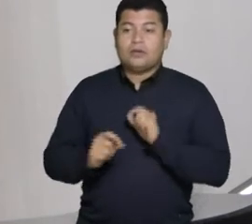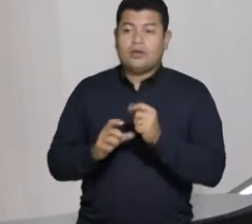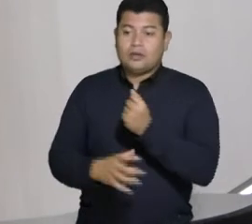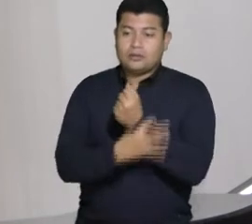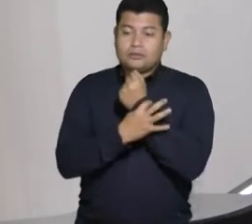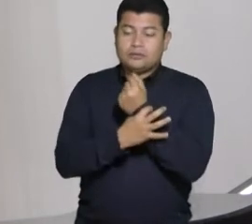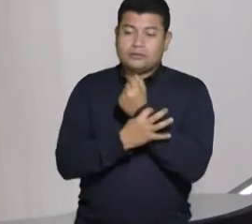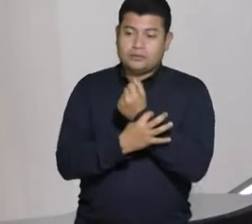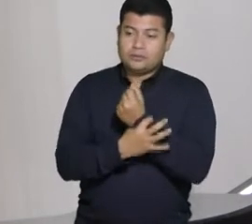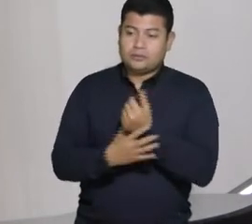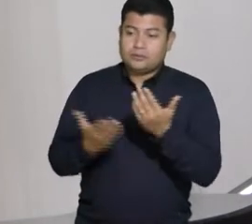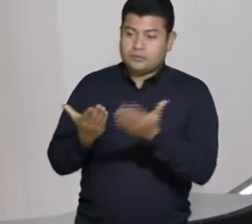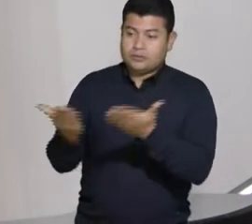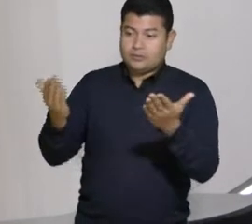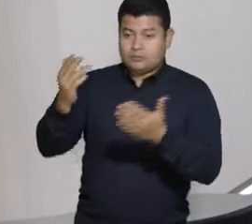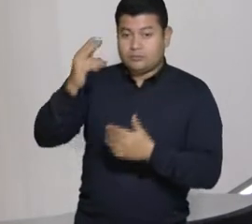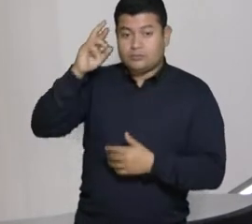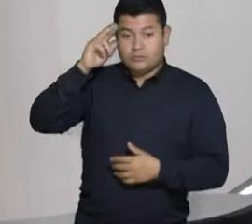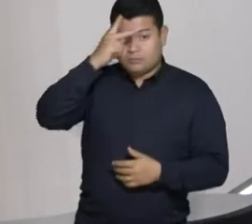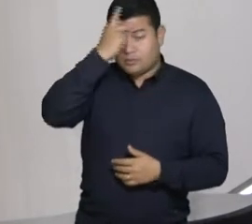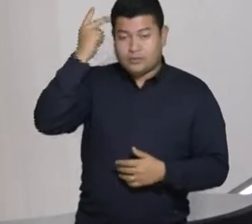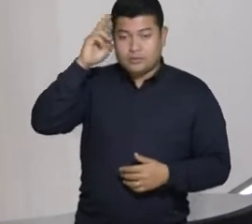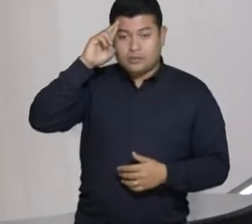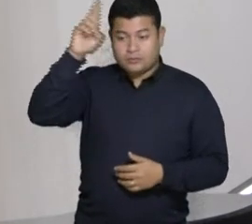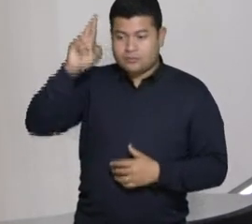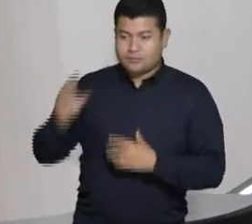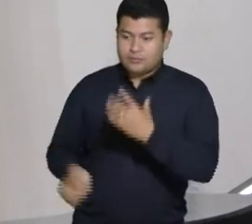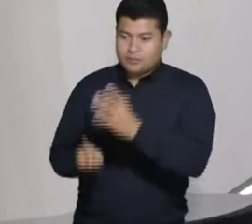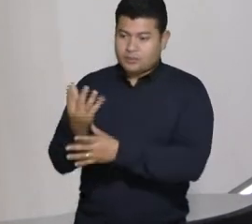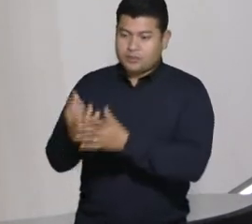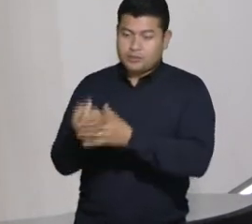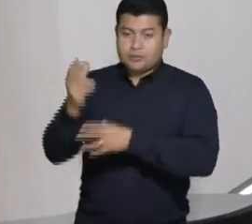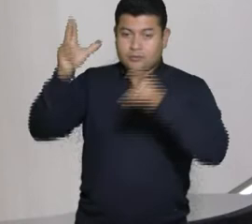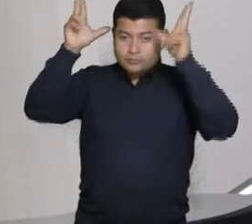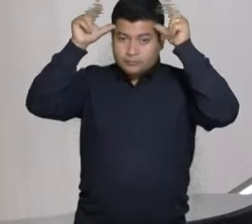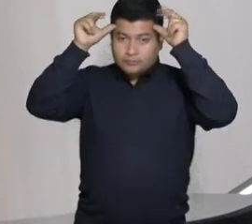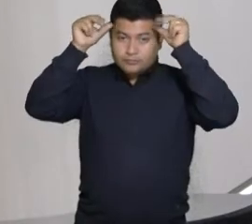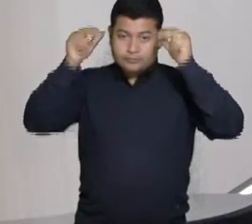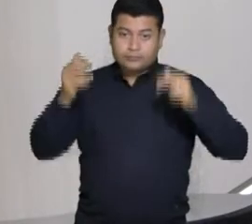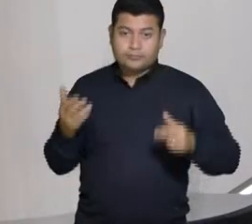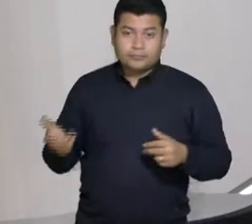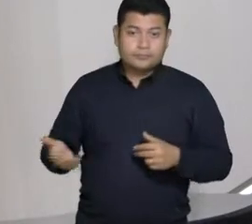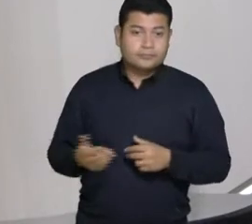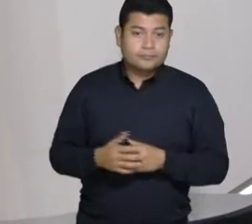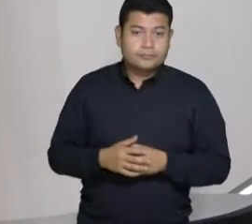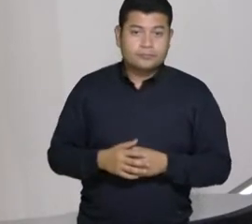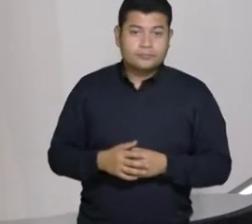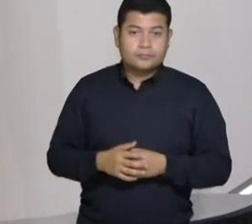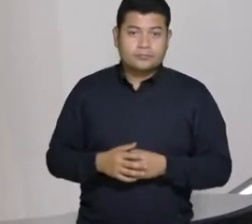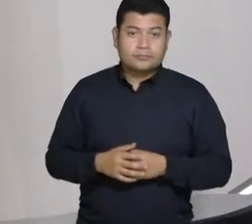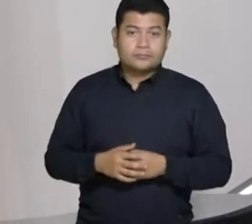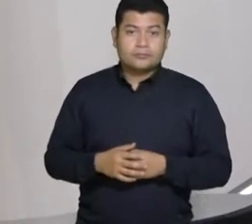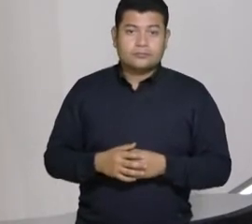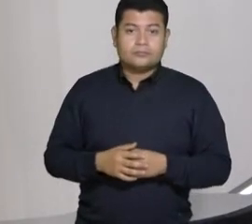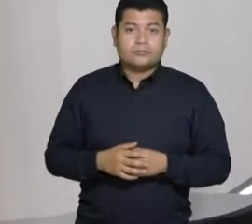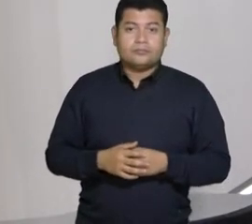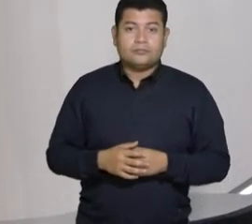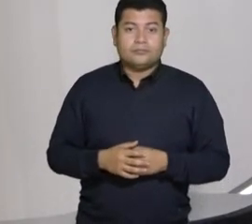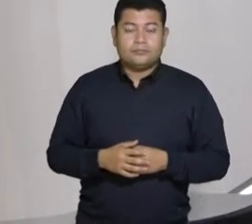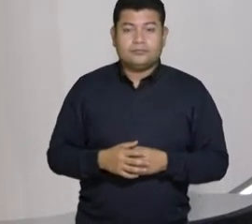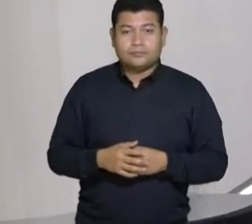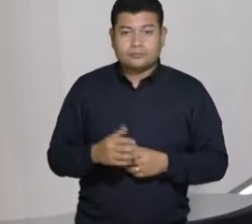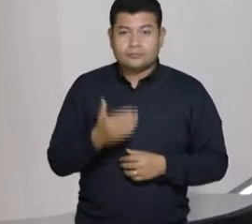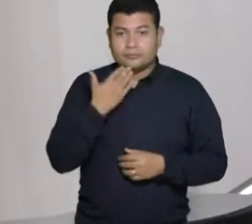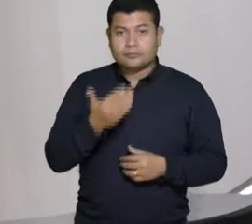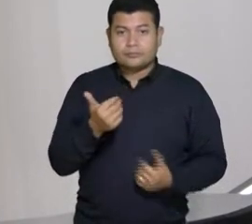aos criadores de animais conta com o apoio dos colegas dos colegas deputados podem voltar para mim aqui conto com o apoio